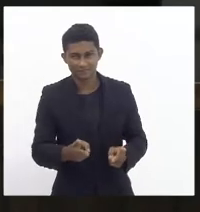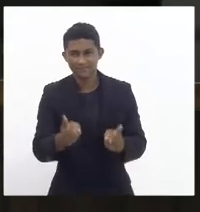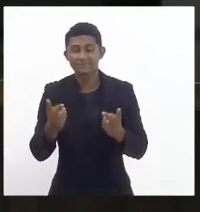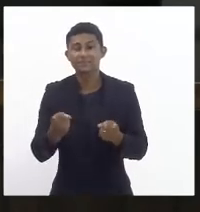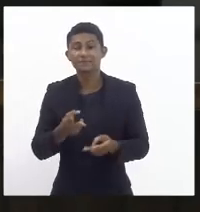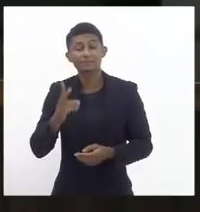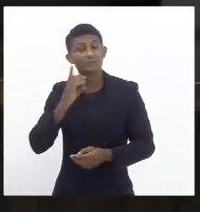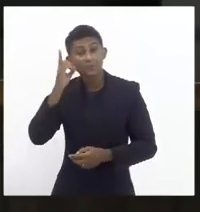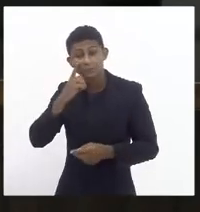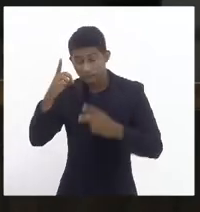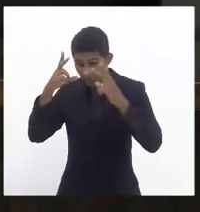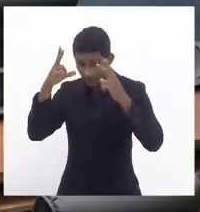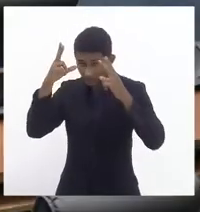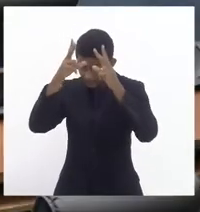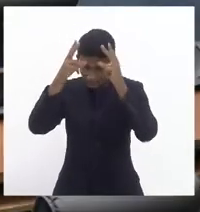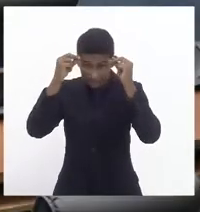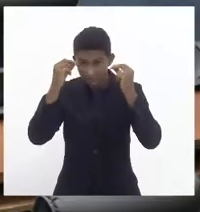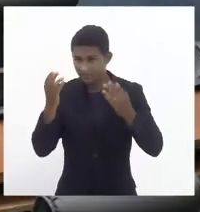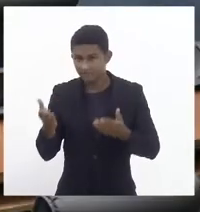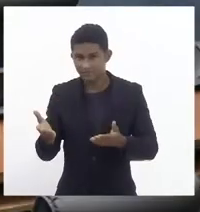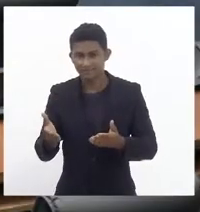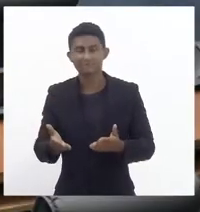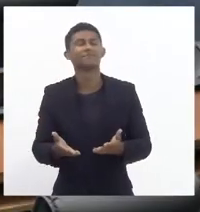enfermeira não